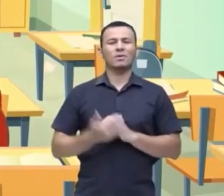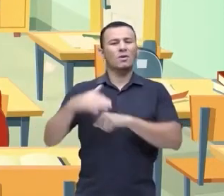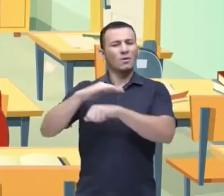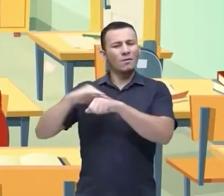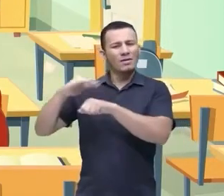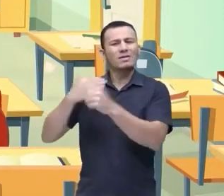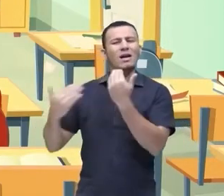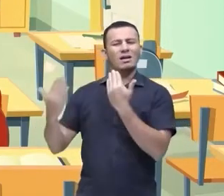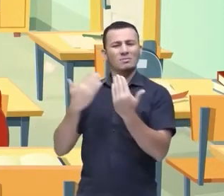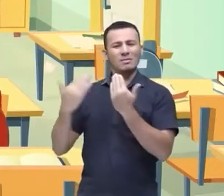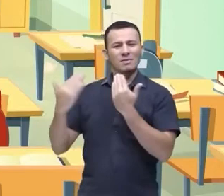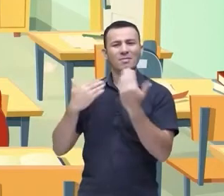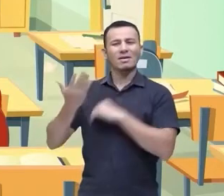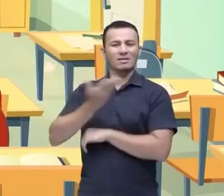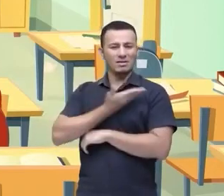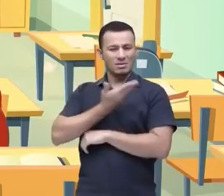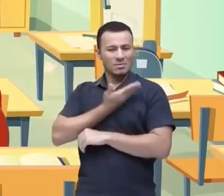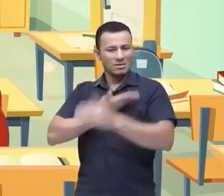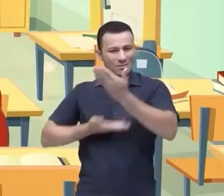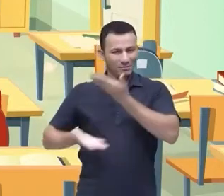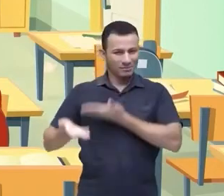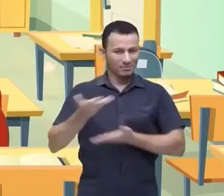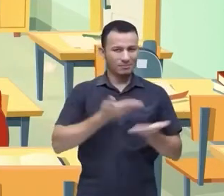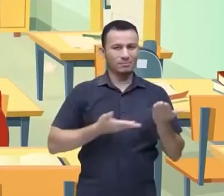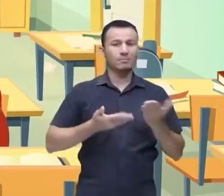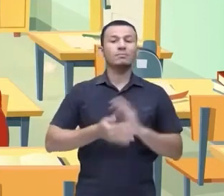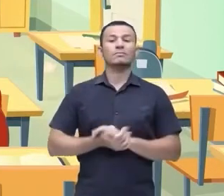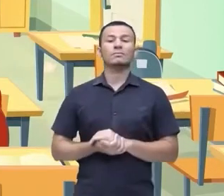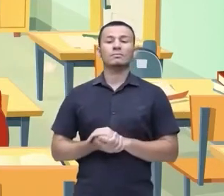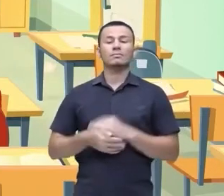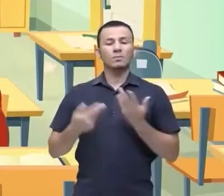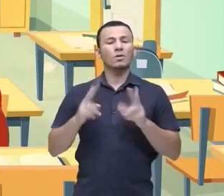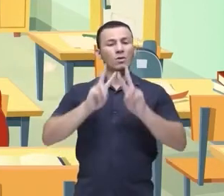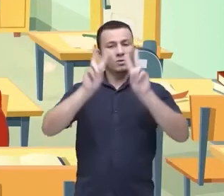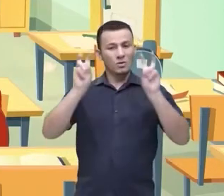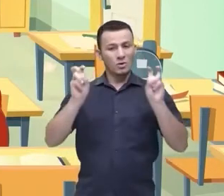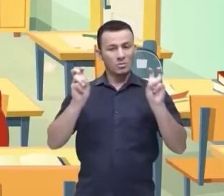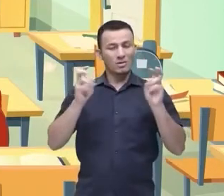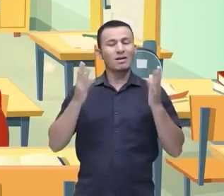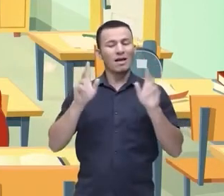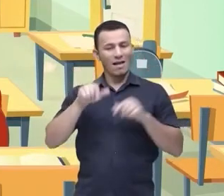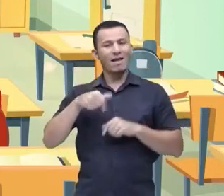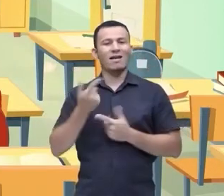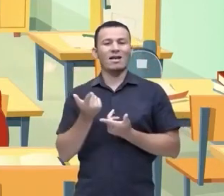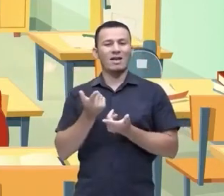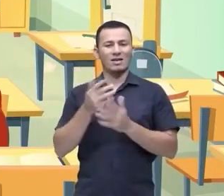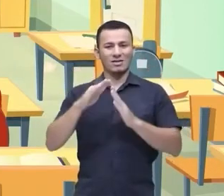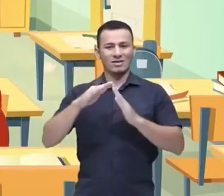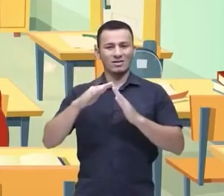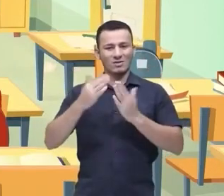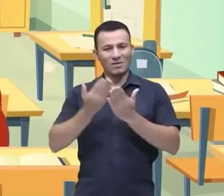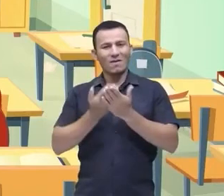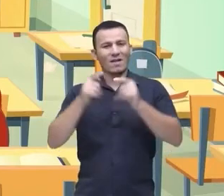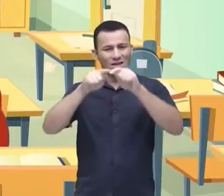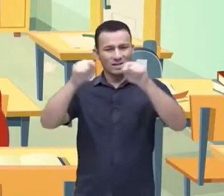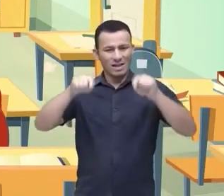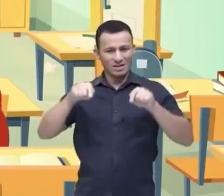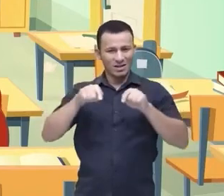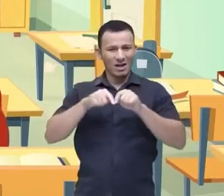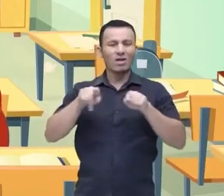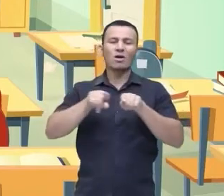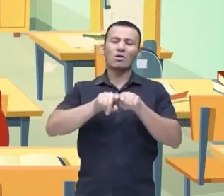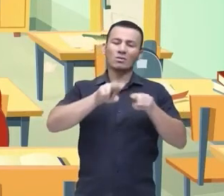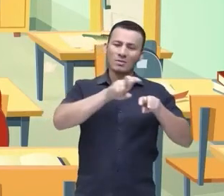com os coleguinhas. E a nossa aula de hoje é sobre isso. Por exemplo, se eu tenho uma coleguinha aqui, ó, sentada aqui na